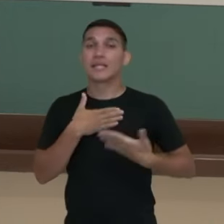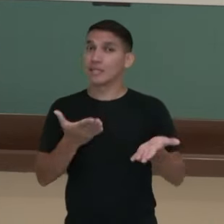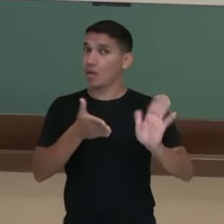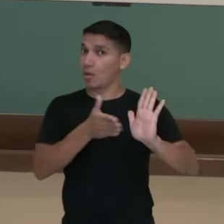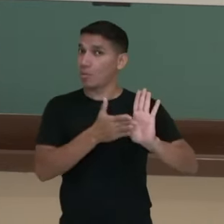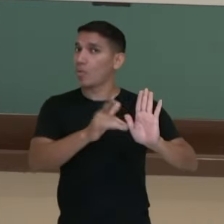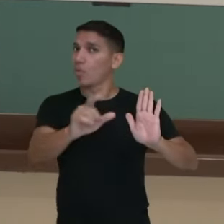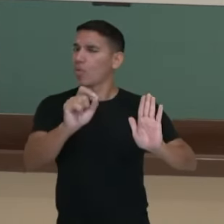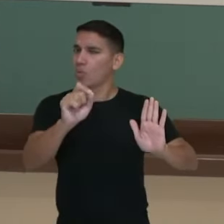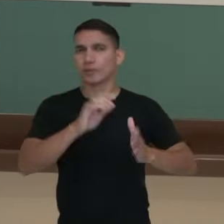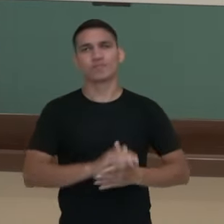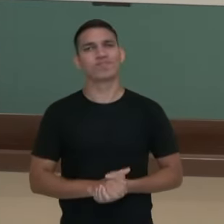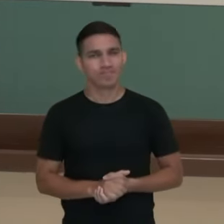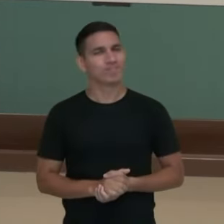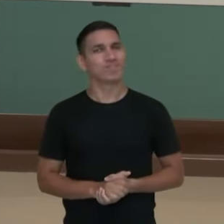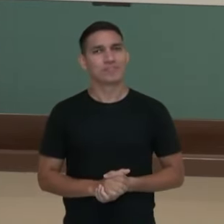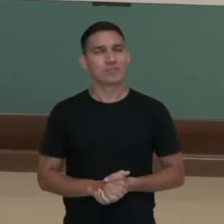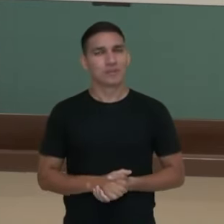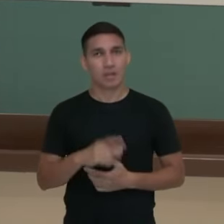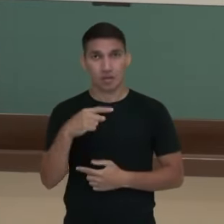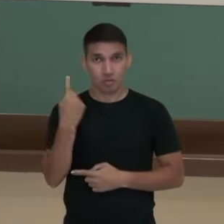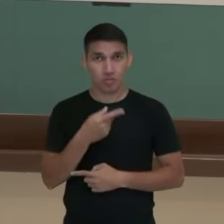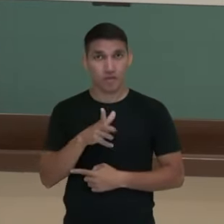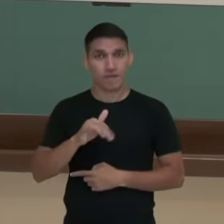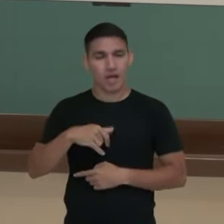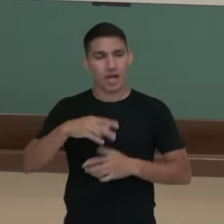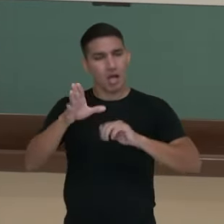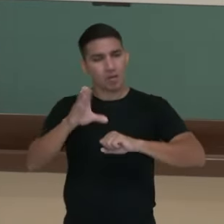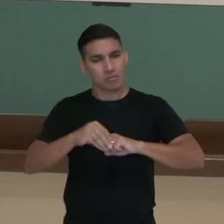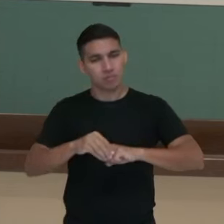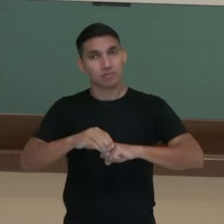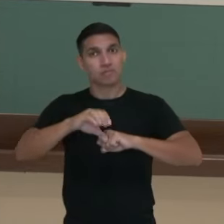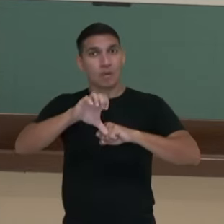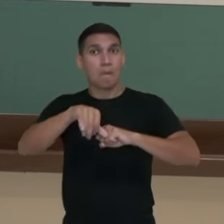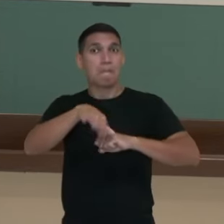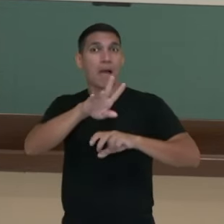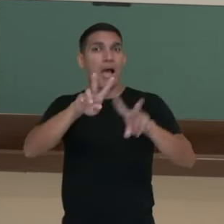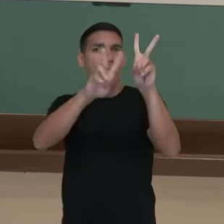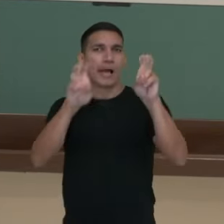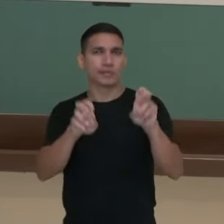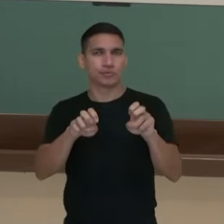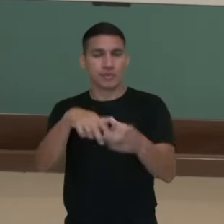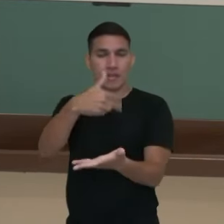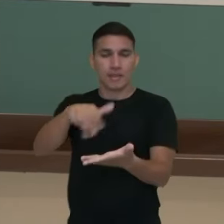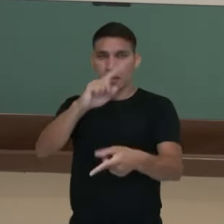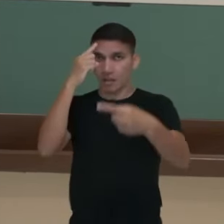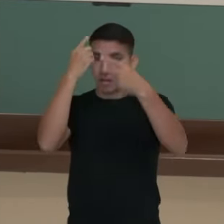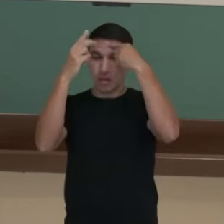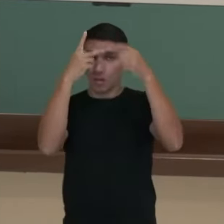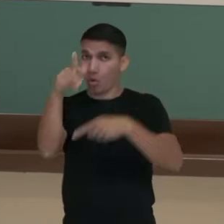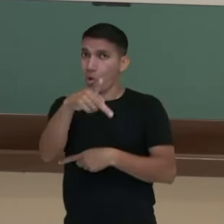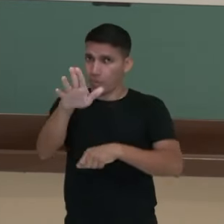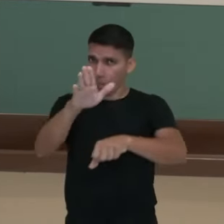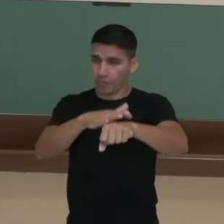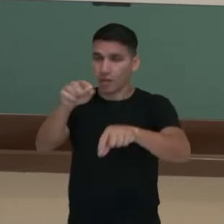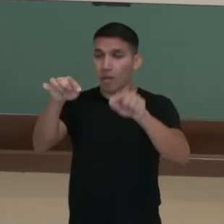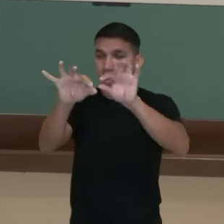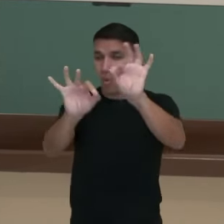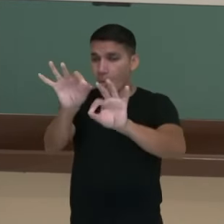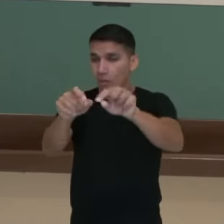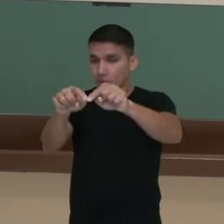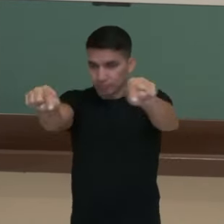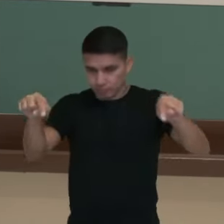o seguinte: vamos aprofundar nosso conhecimento sobre a dança criativa. O professor vai organizar aí o espaço com